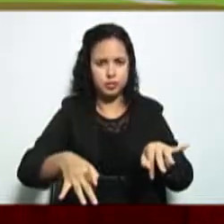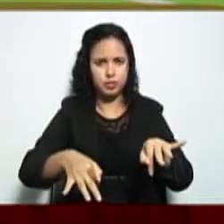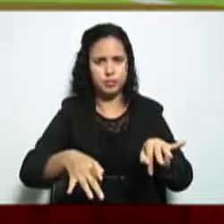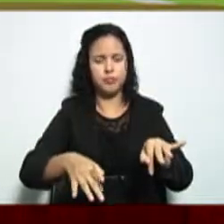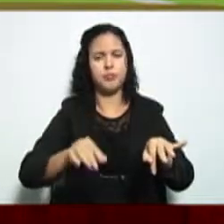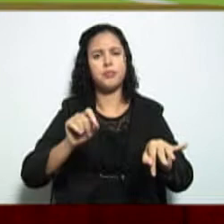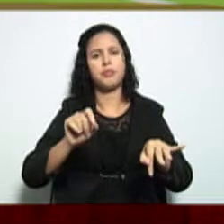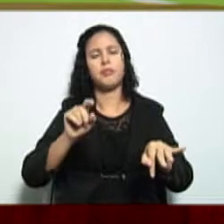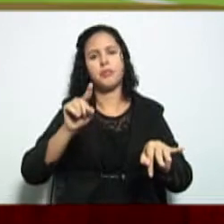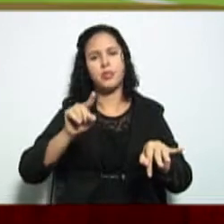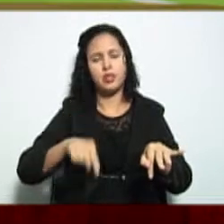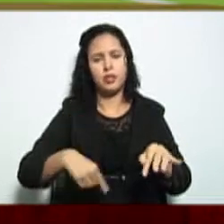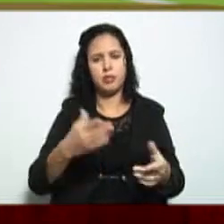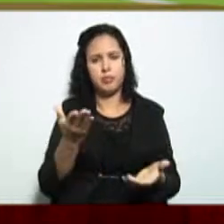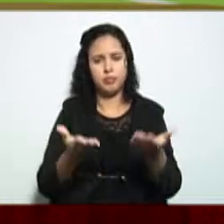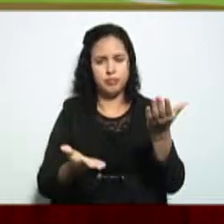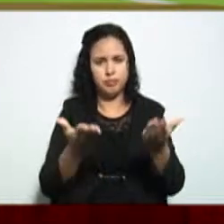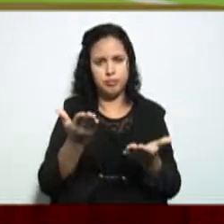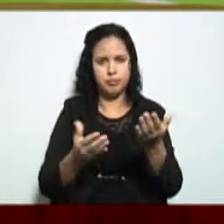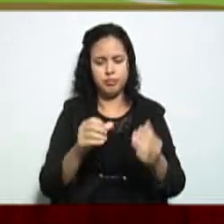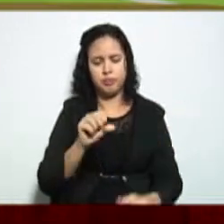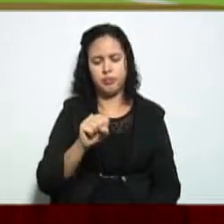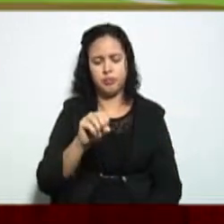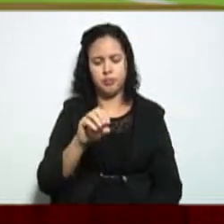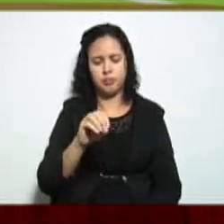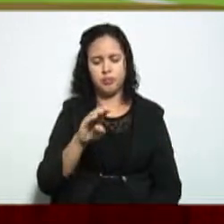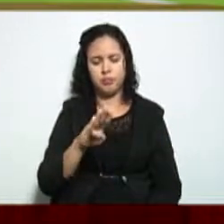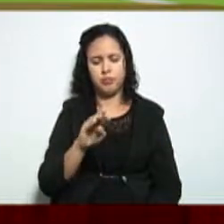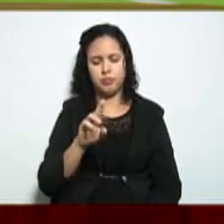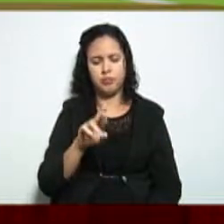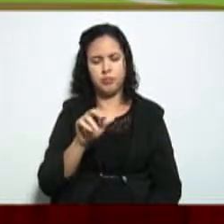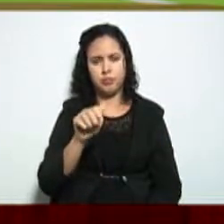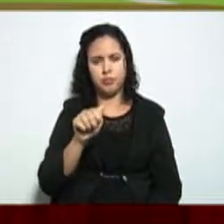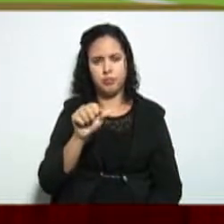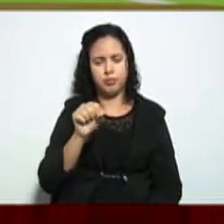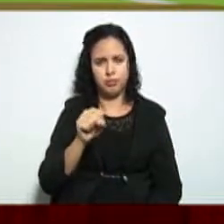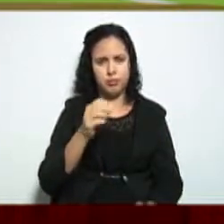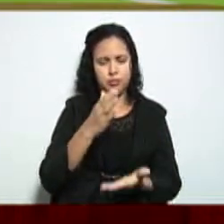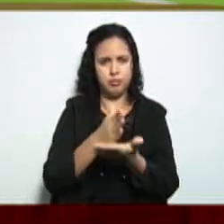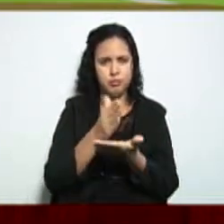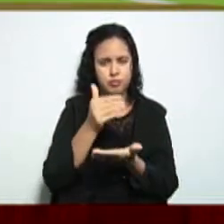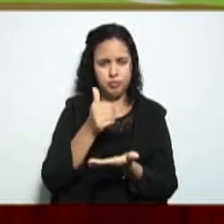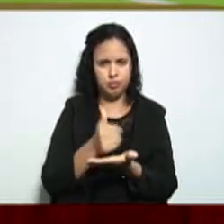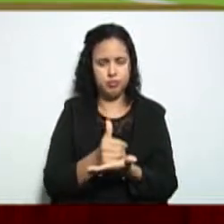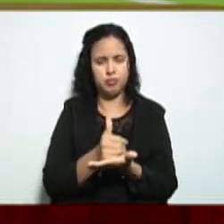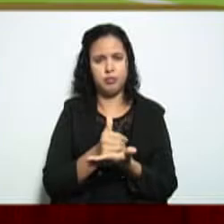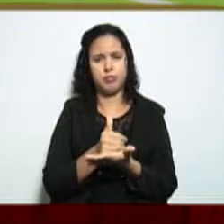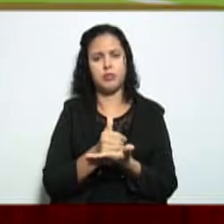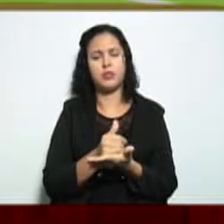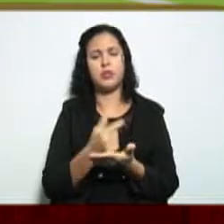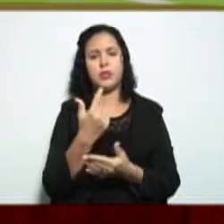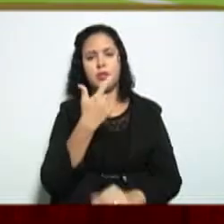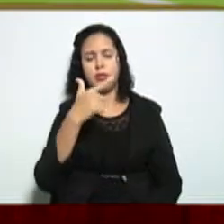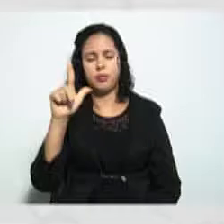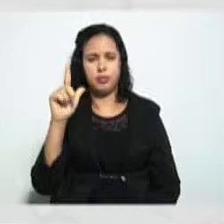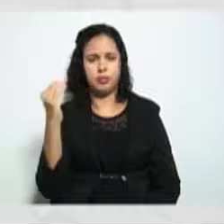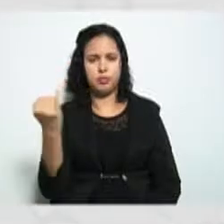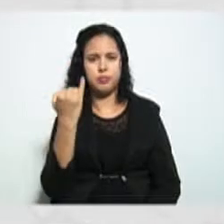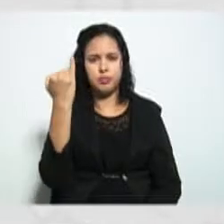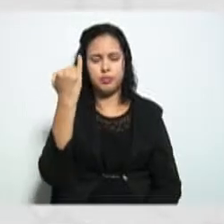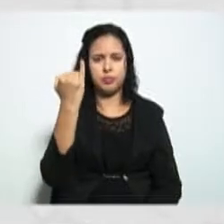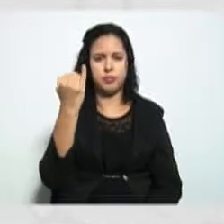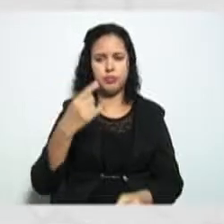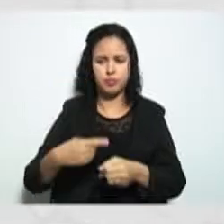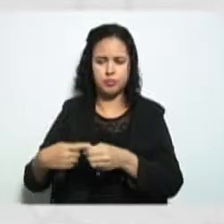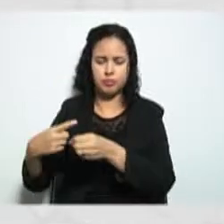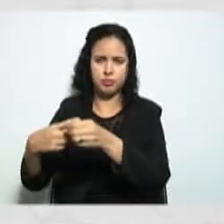são feitas o balanço e as sobras são distribuídas entre os cooperados. E outro ponto importante é que nesses pequenos